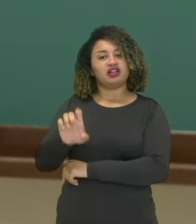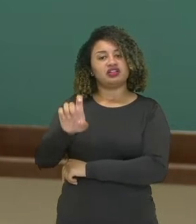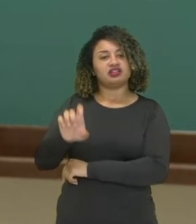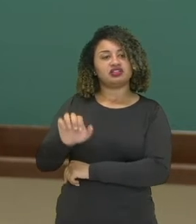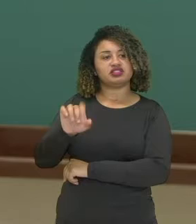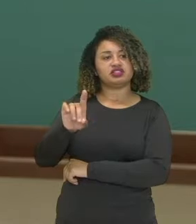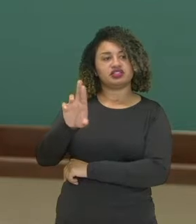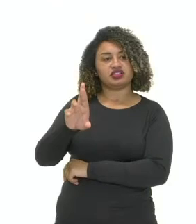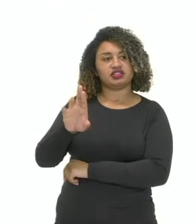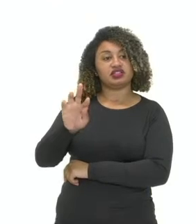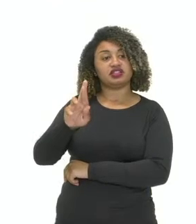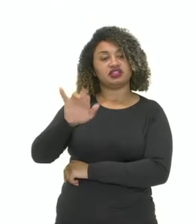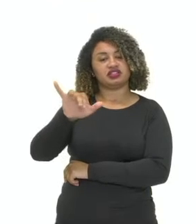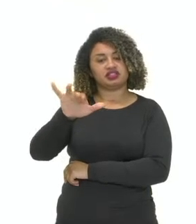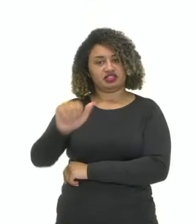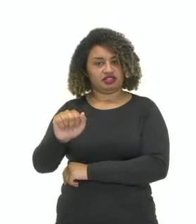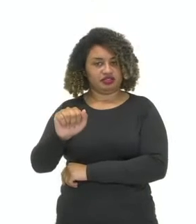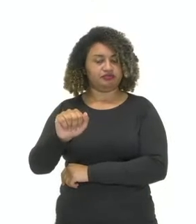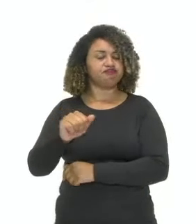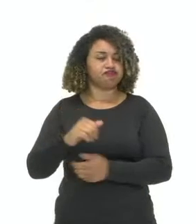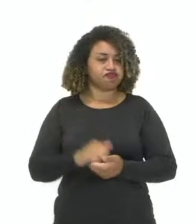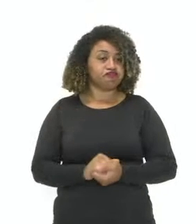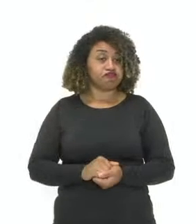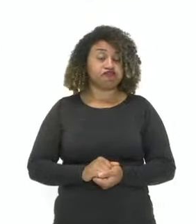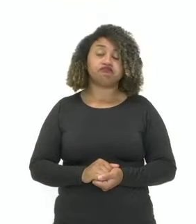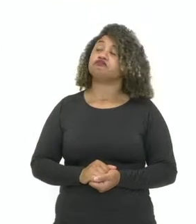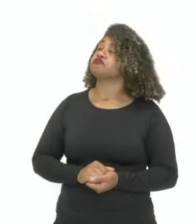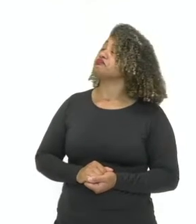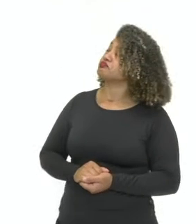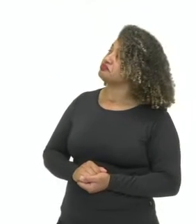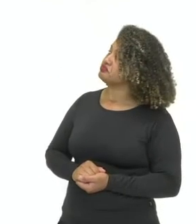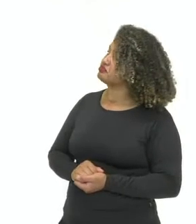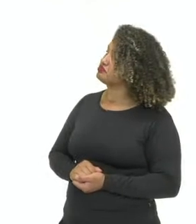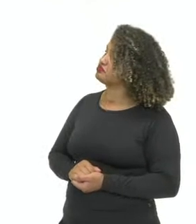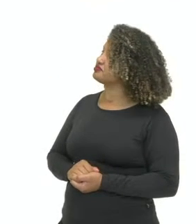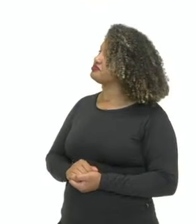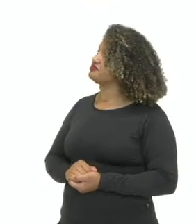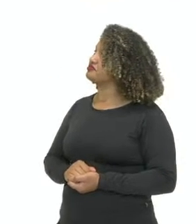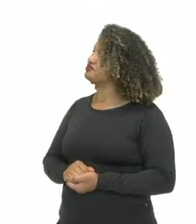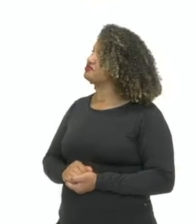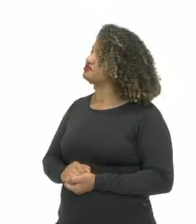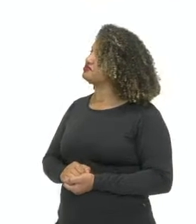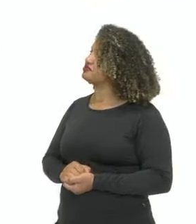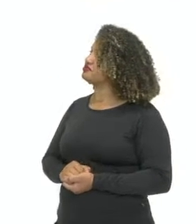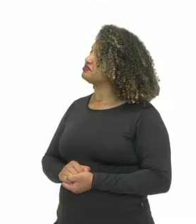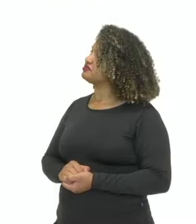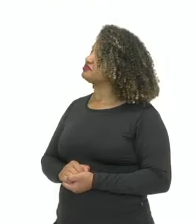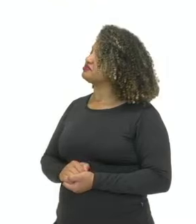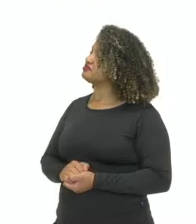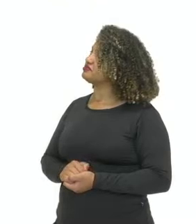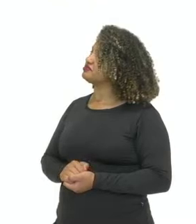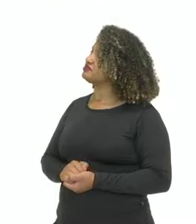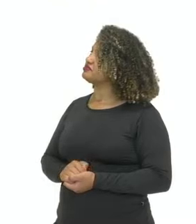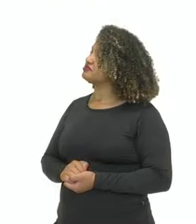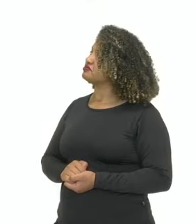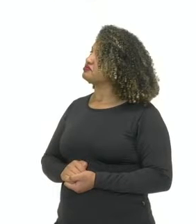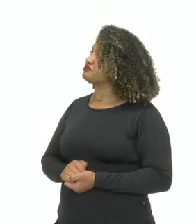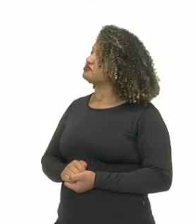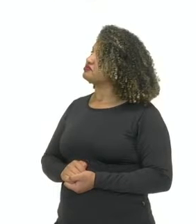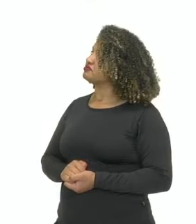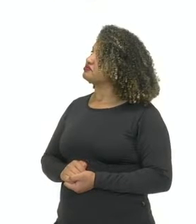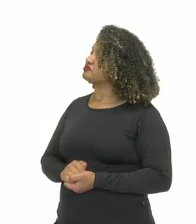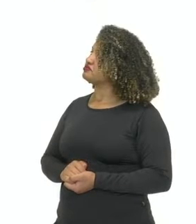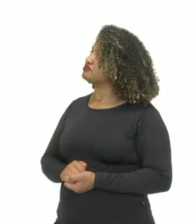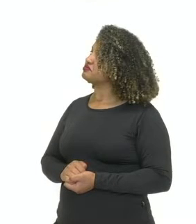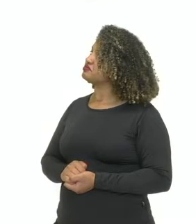Bueno, o nome de la casa de leitura é um homenaje ao romancista e dramaturgo Miguel de Cervantes, autor da obra